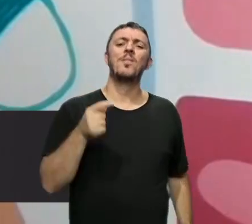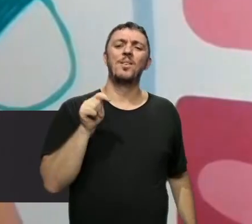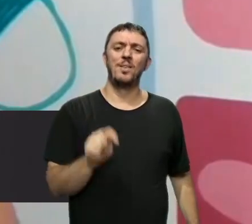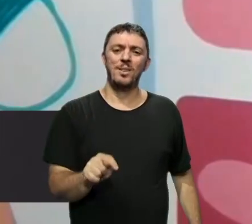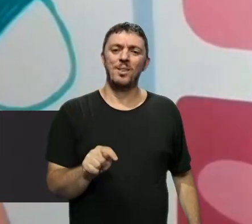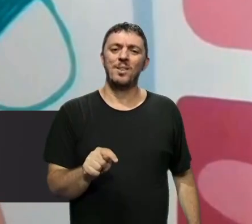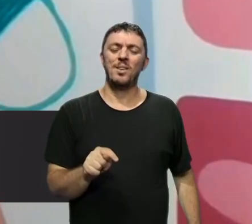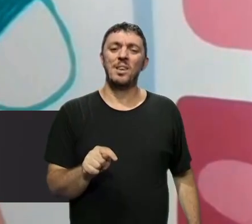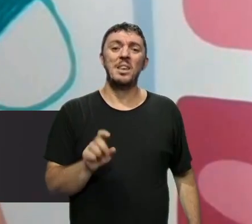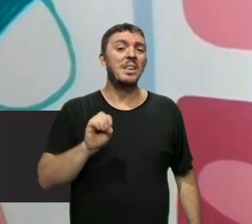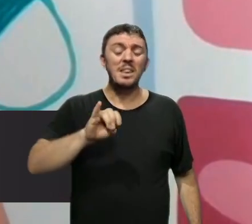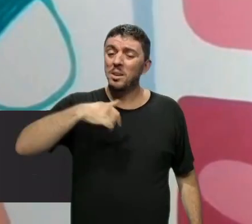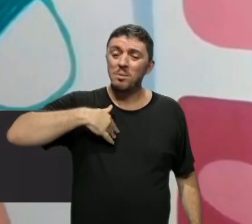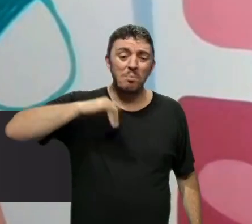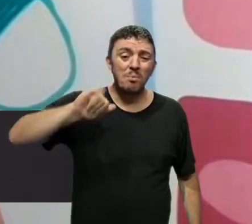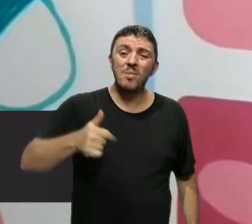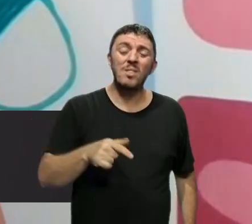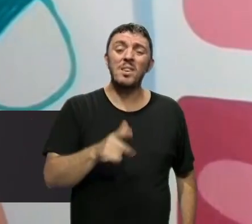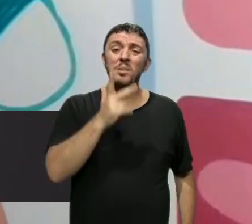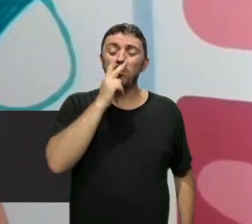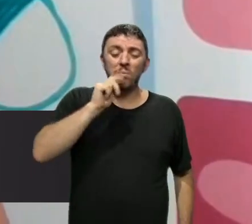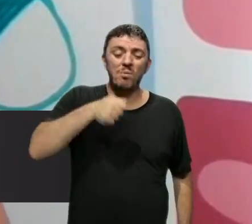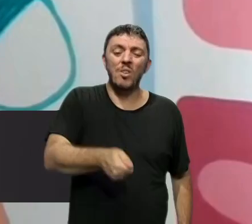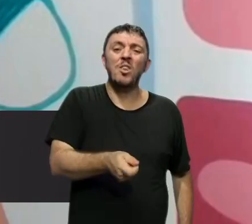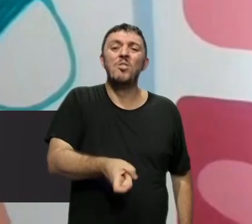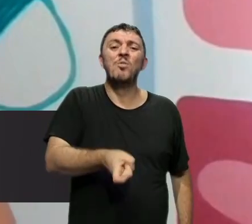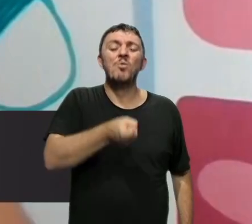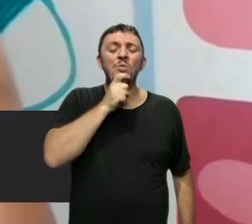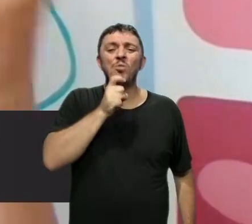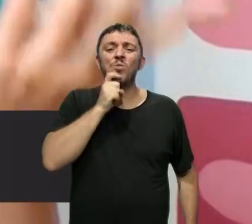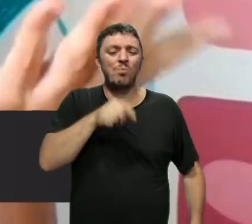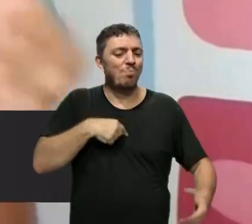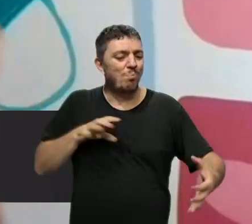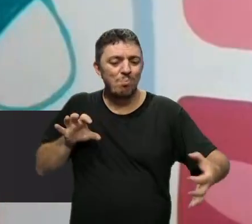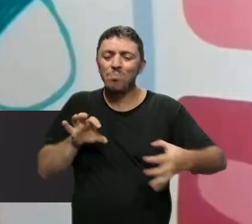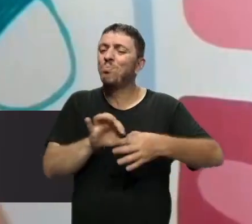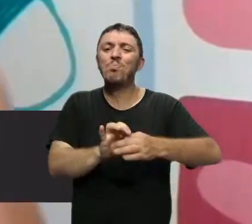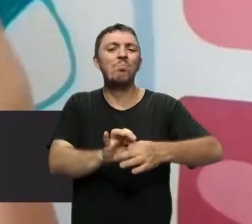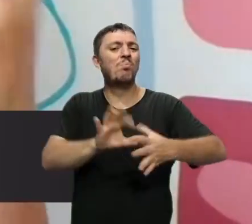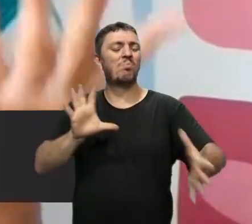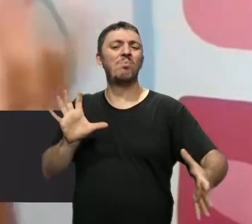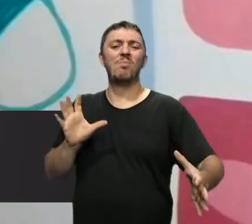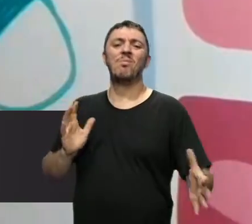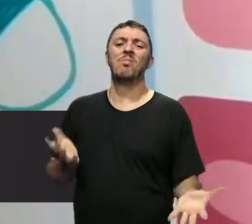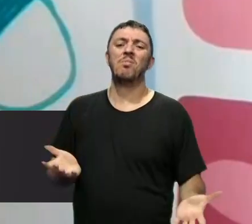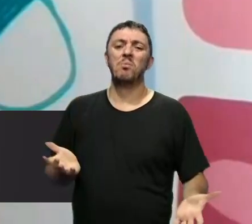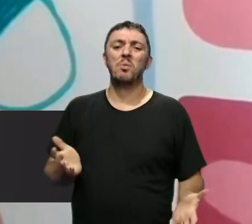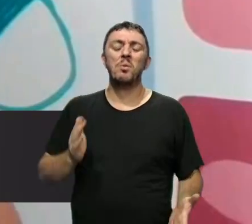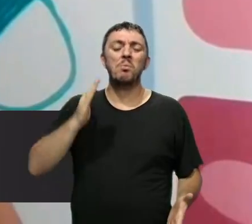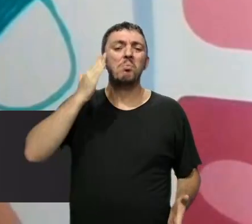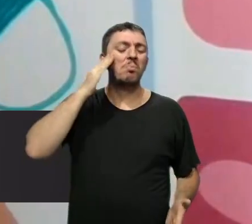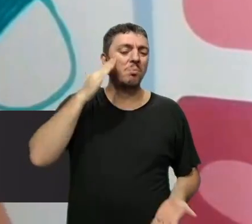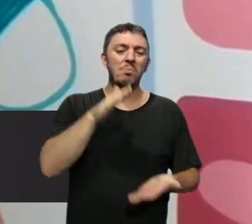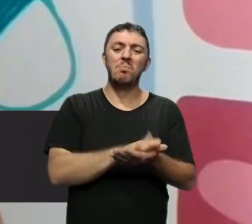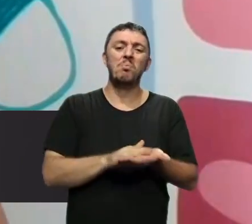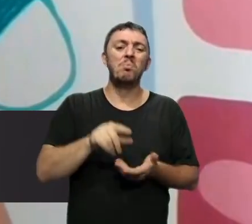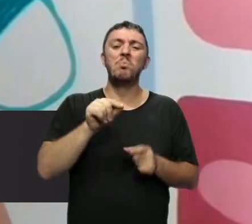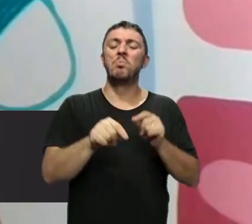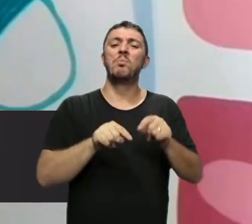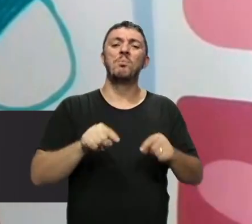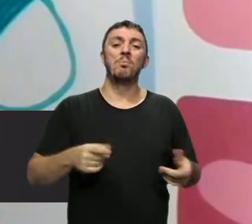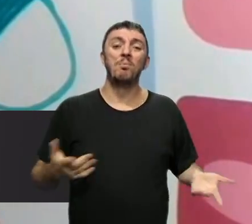eu faço ela ser fria, eu faço eu não ter vínculo nenhum com ela, não sei o que acontece lá, não entendo as possibilidades. Agora, quando eu